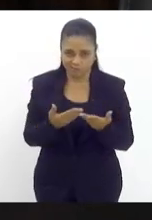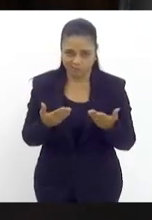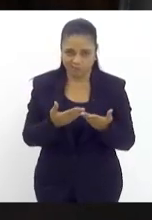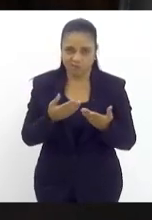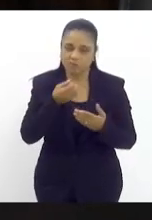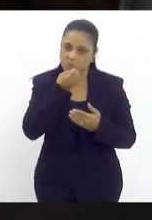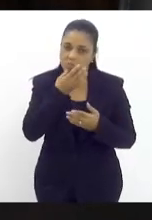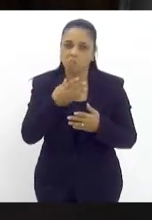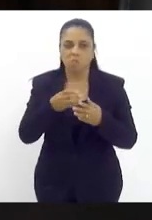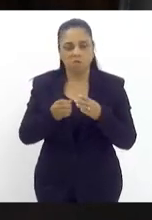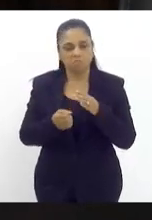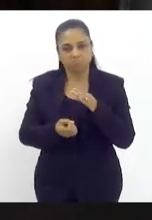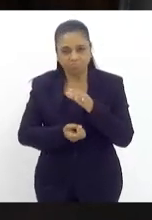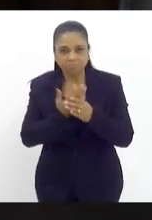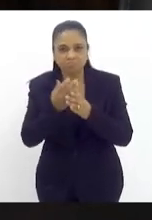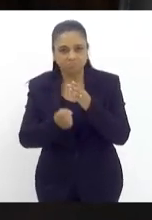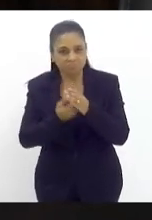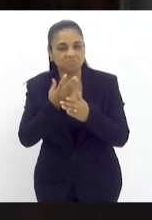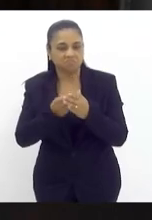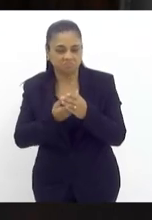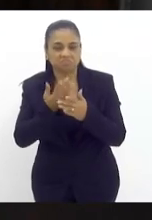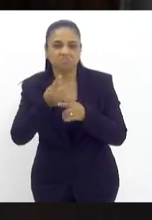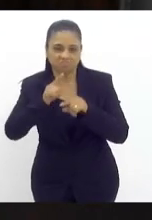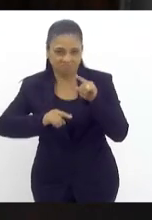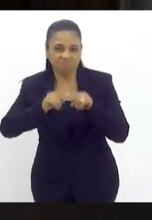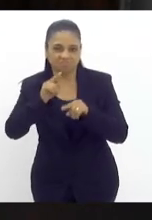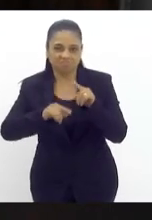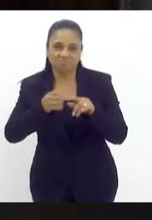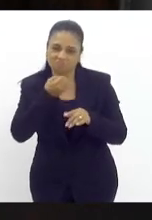saindo muita coisa boa. Não vai sair mais coisa boa ainda.